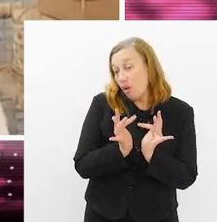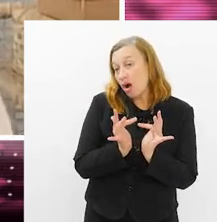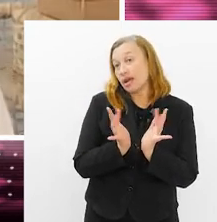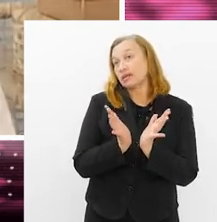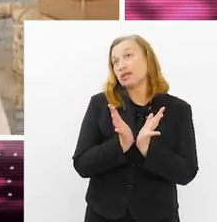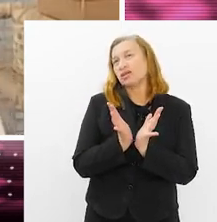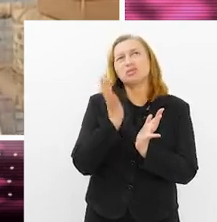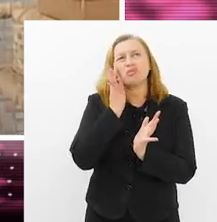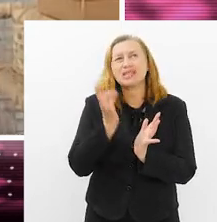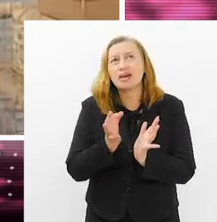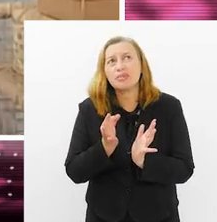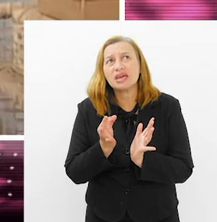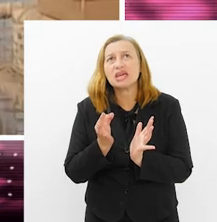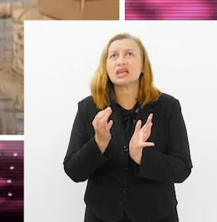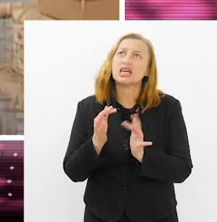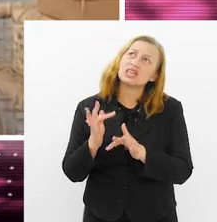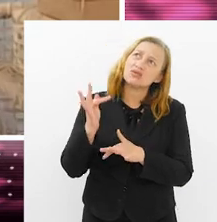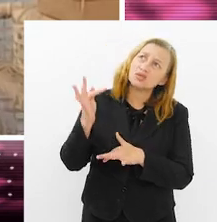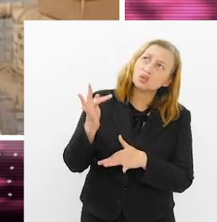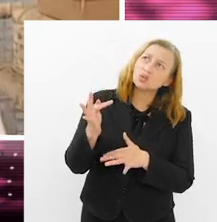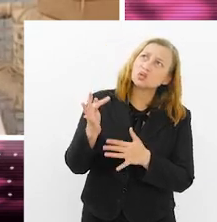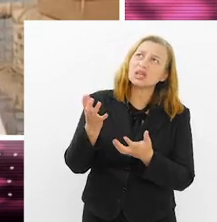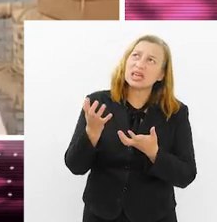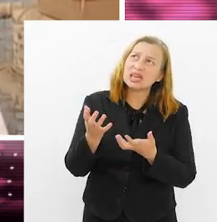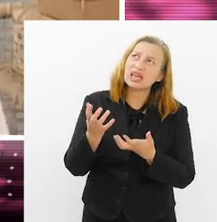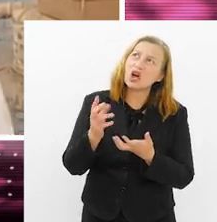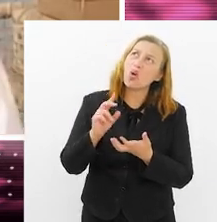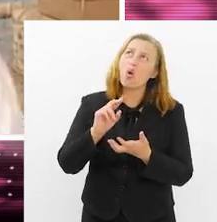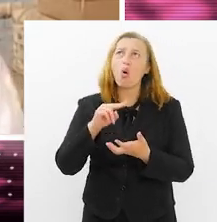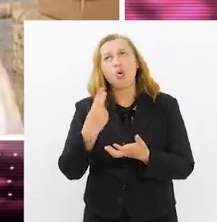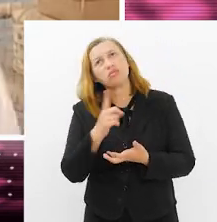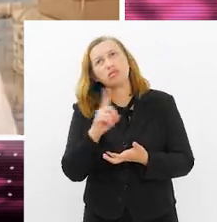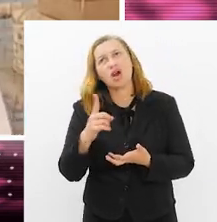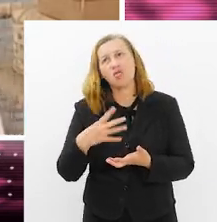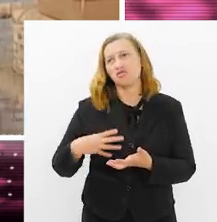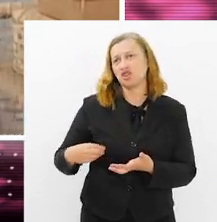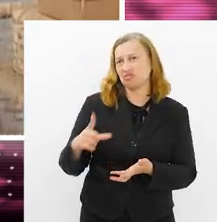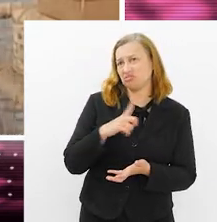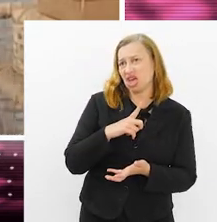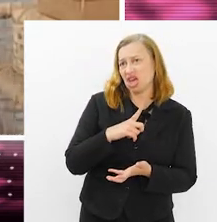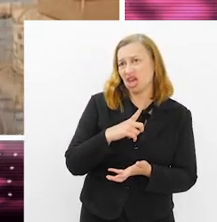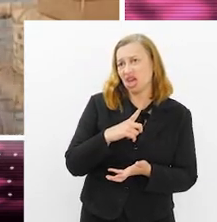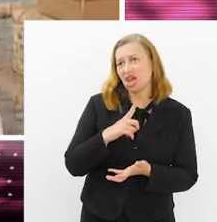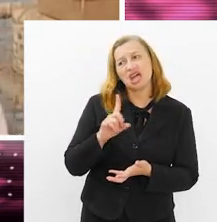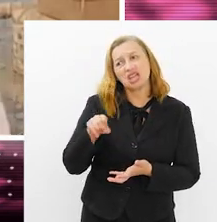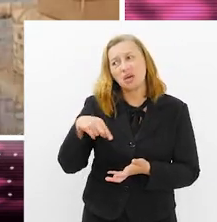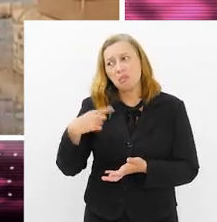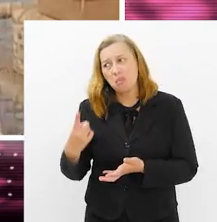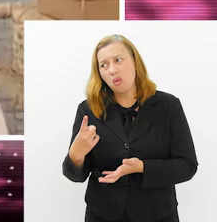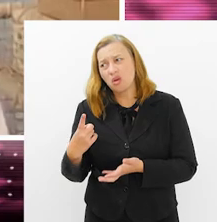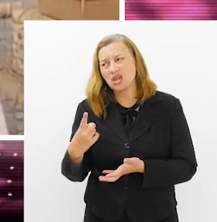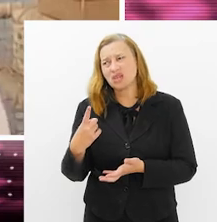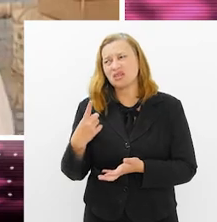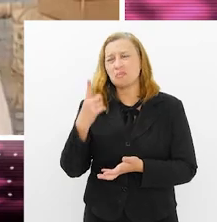não sabiam se queriam ou não ter filhos, depois elas perceberam que não gostariam de ter filhos, e daí tem